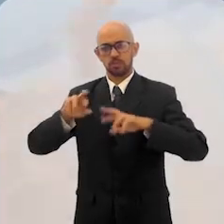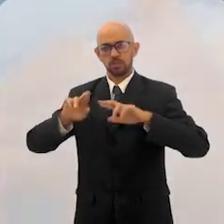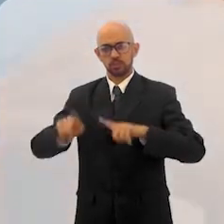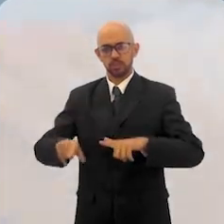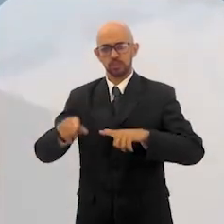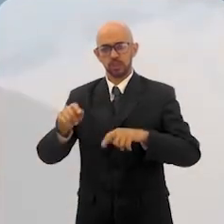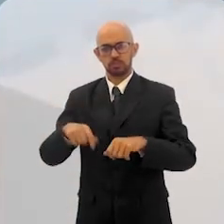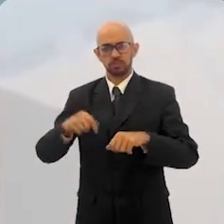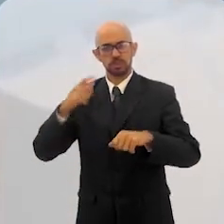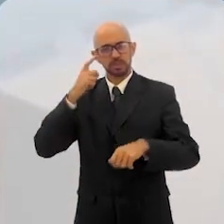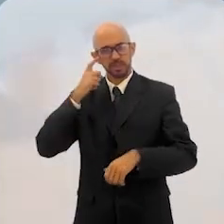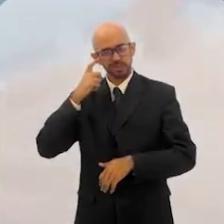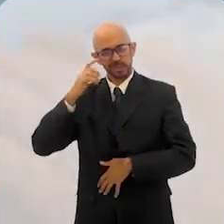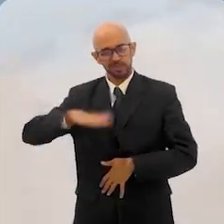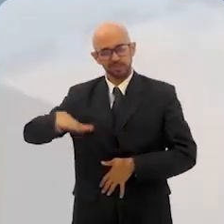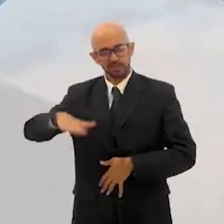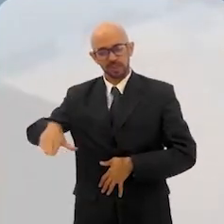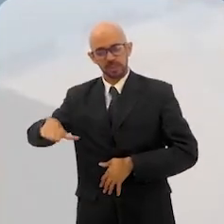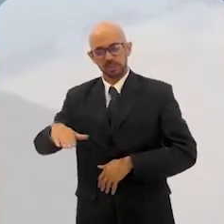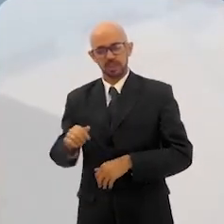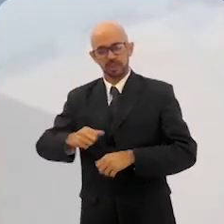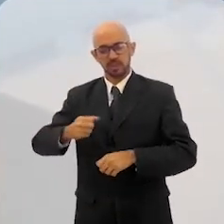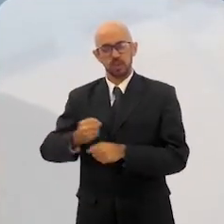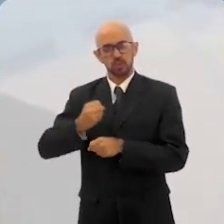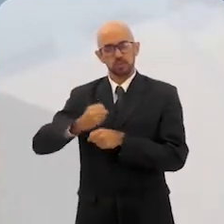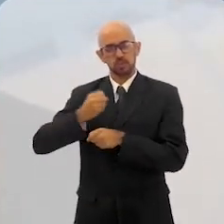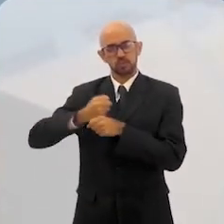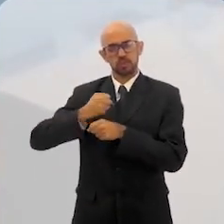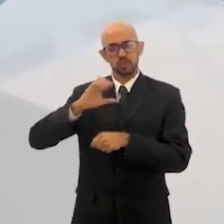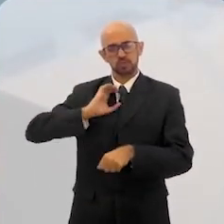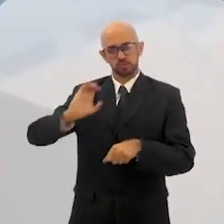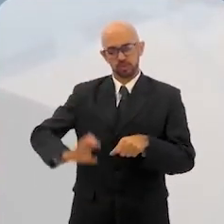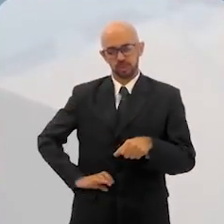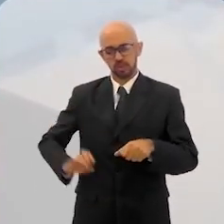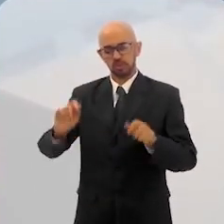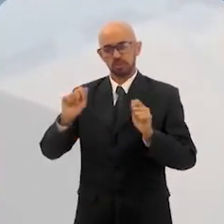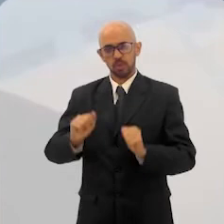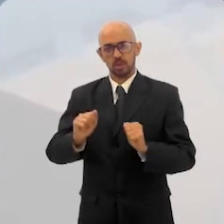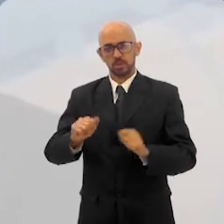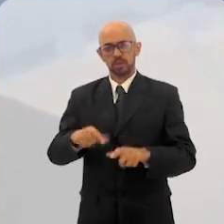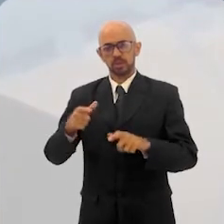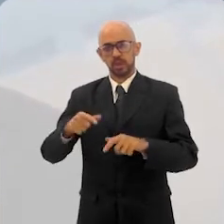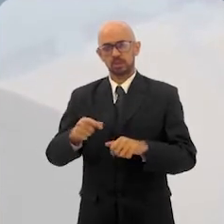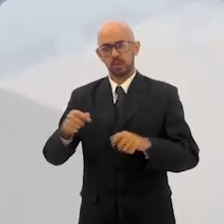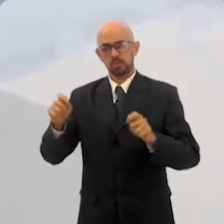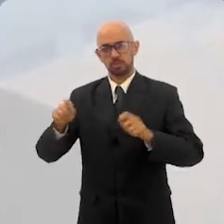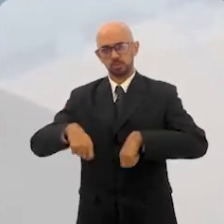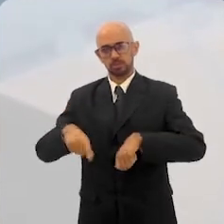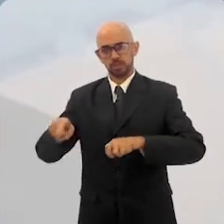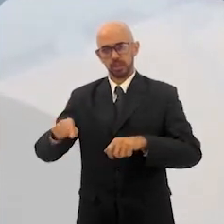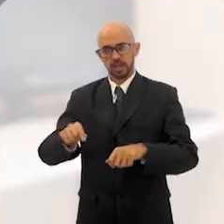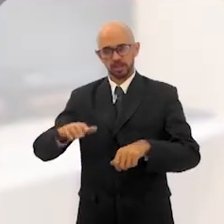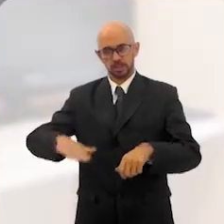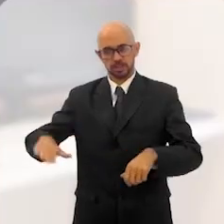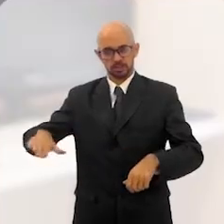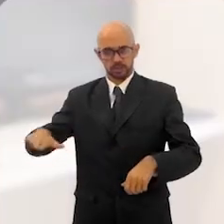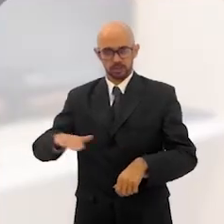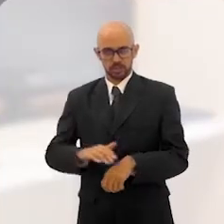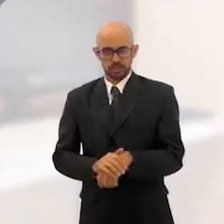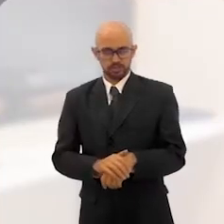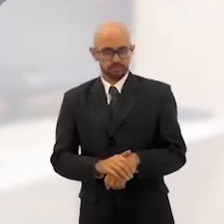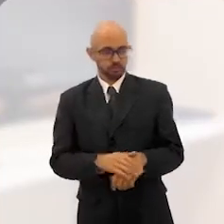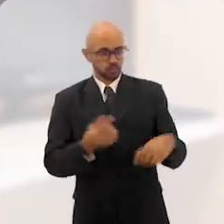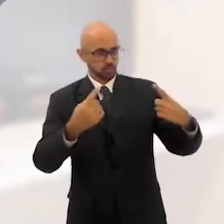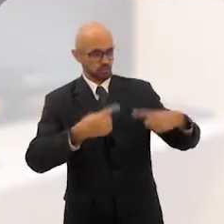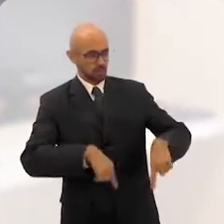pensando, né, na infância, pensando na construção de um cidadão que possa já ter essas possibilidades desde a infância, né? E o